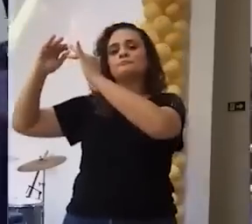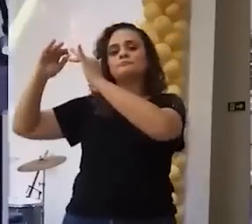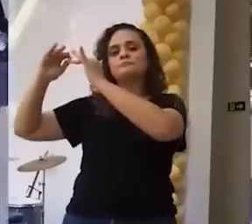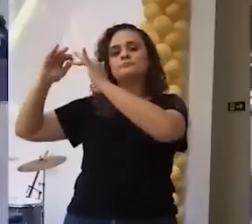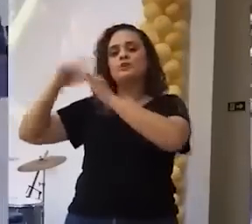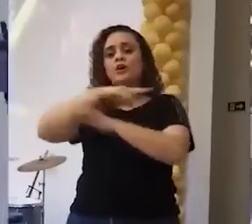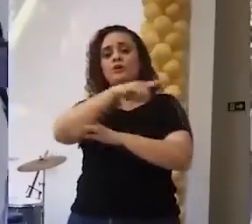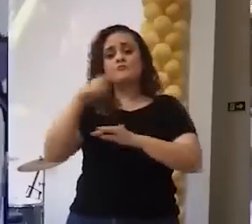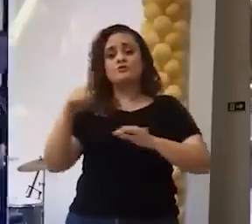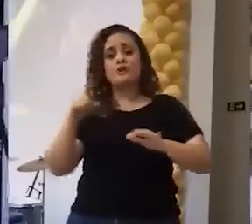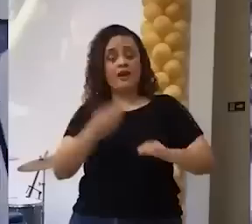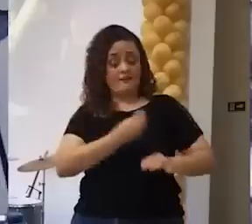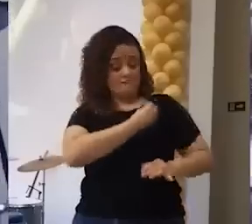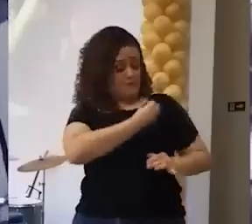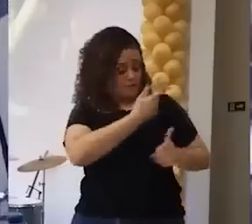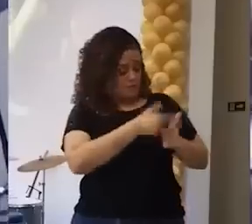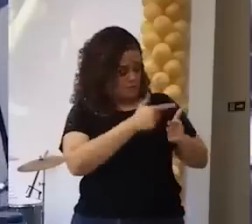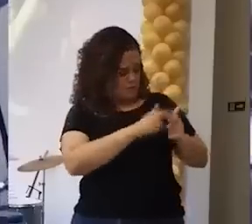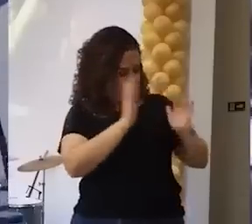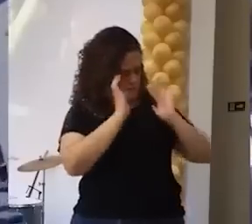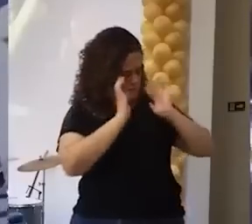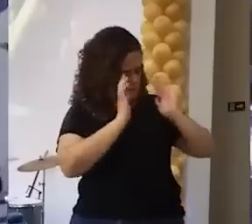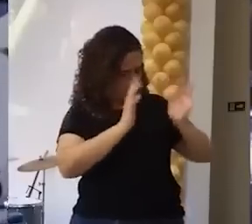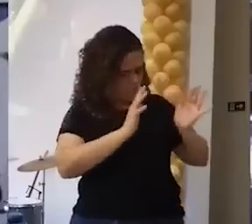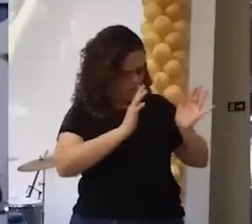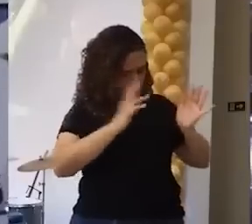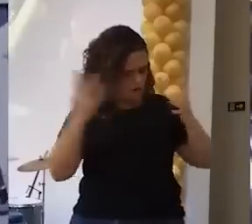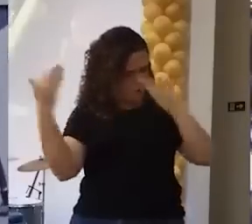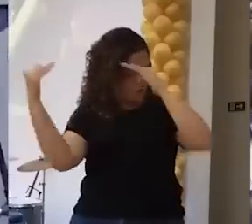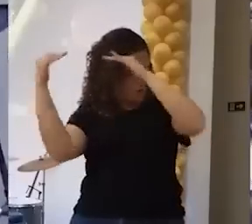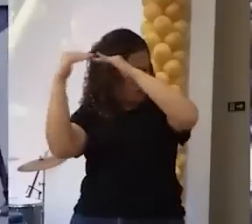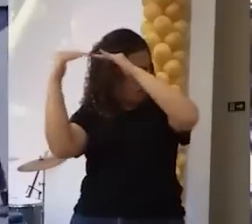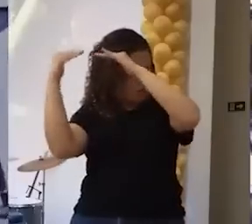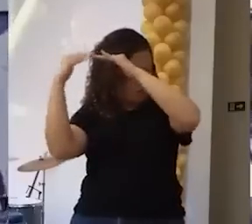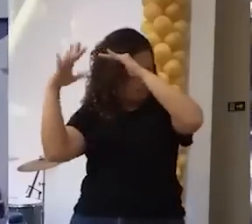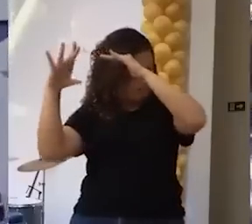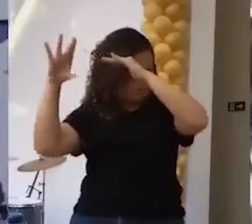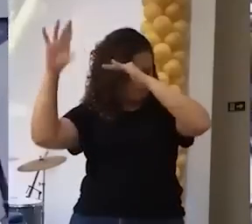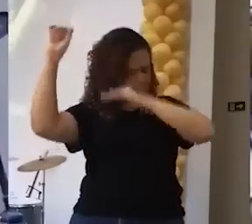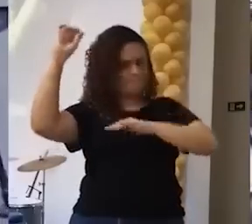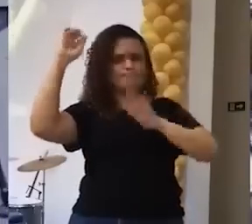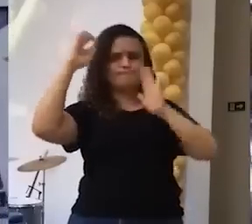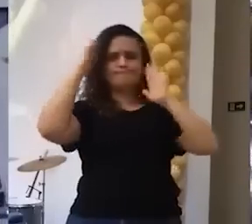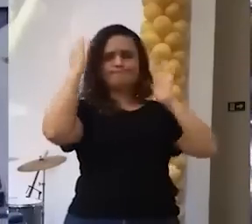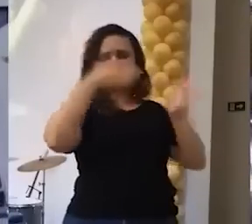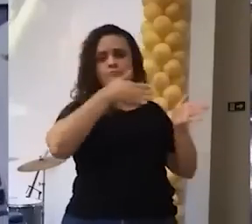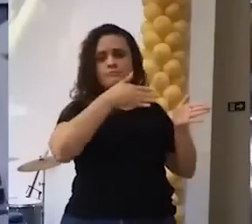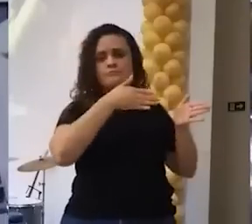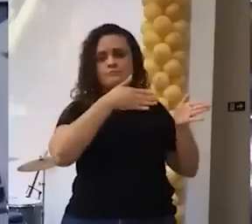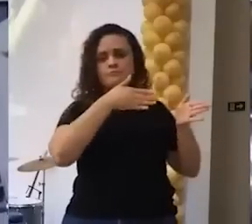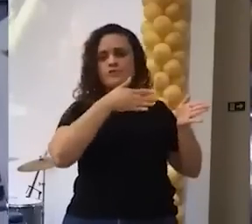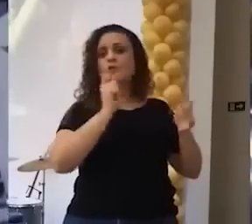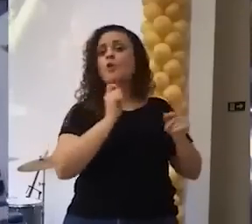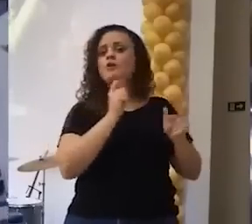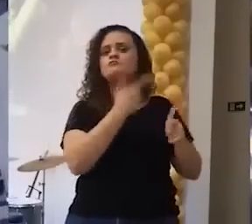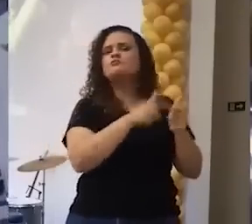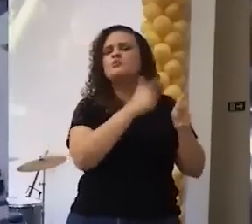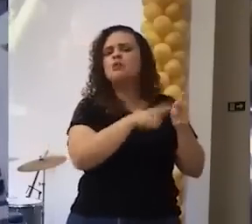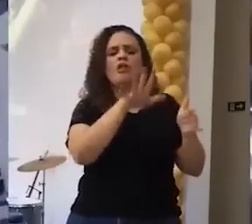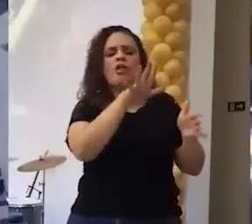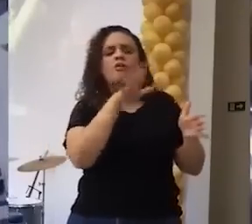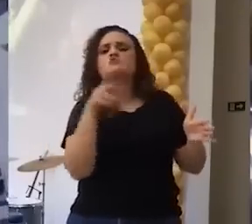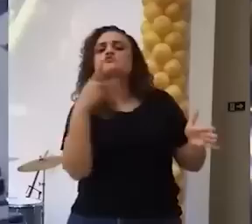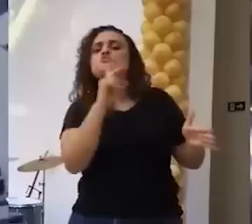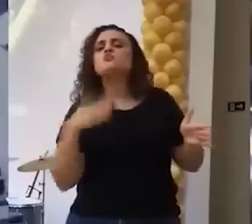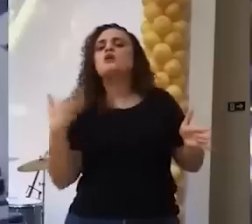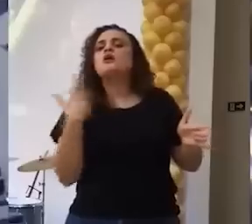na perspectiva da soberania e da providência de Deus, para que as circunstâncias não roubem a sua